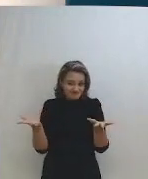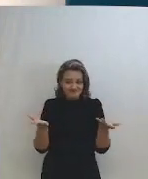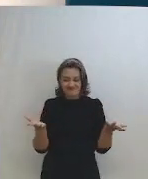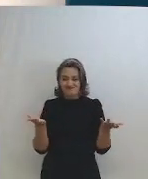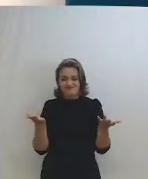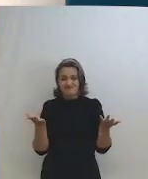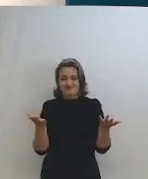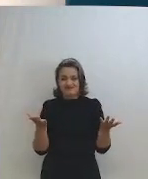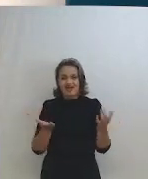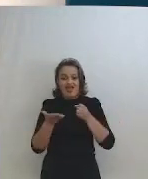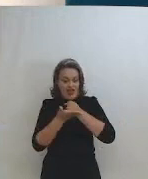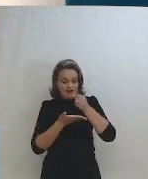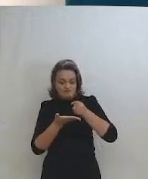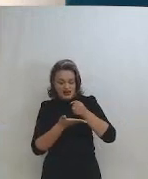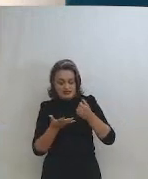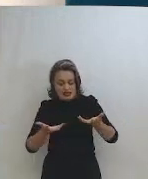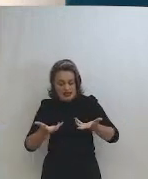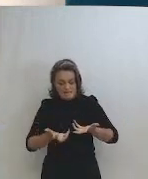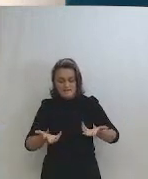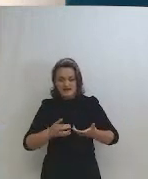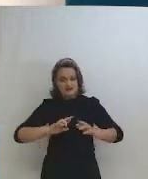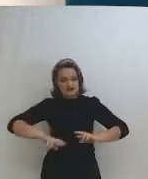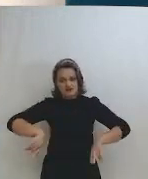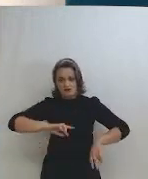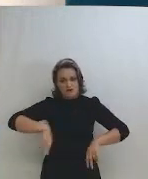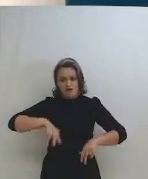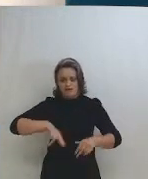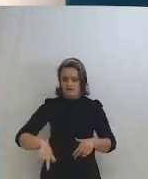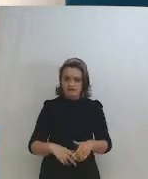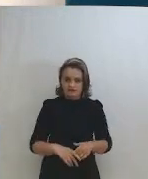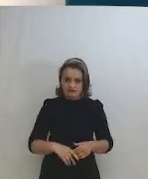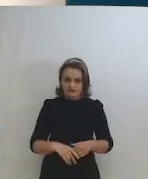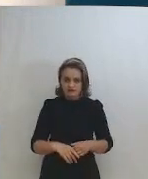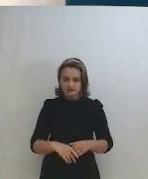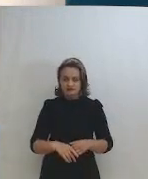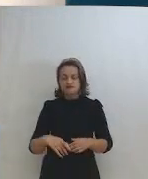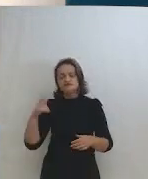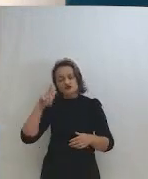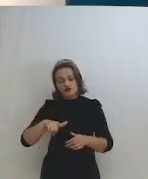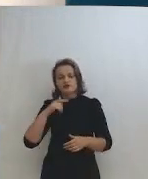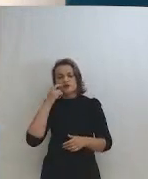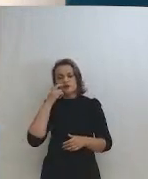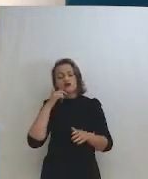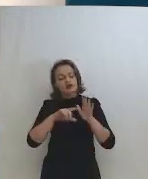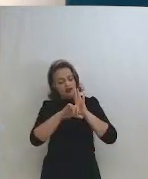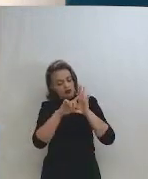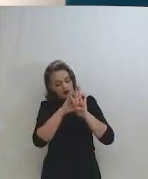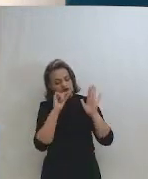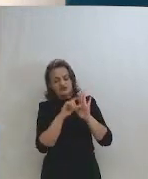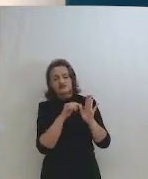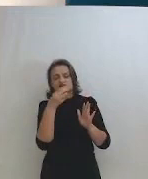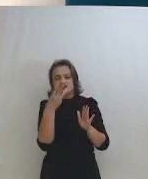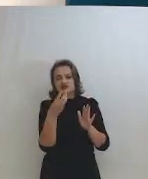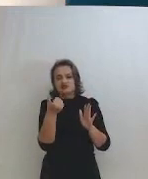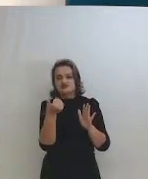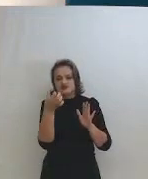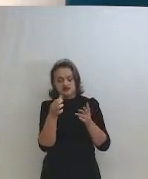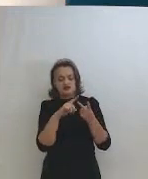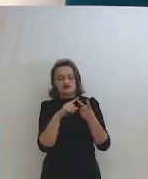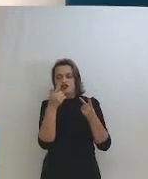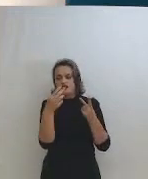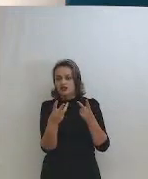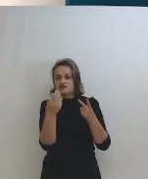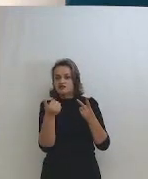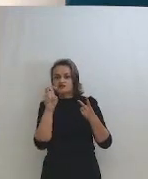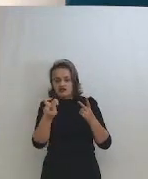fundamentada, não satisfazendo, mais uma vez, o artigo 316 e o artigo 315, ambos do Código de